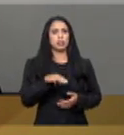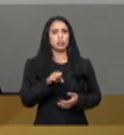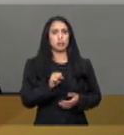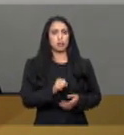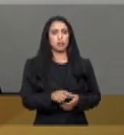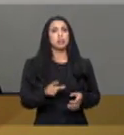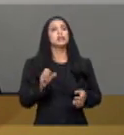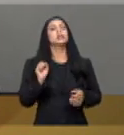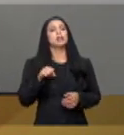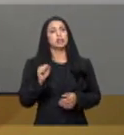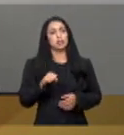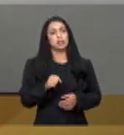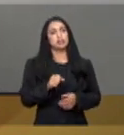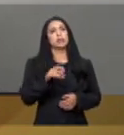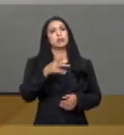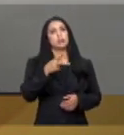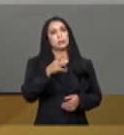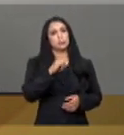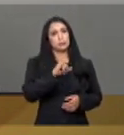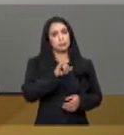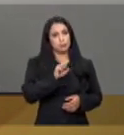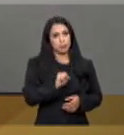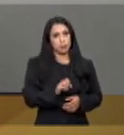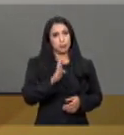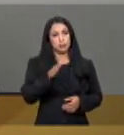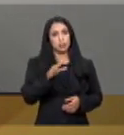e da COFINS, fecho aspas.